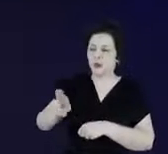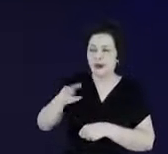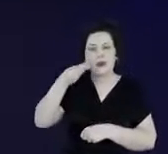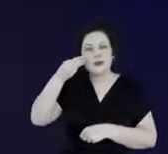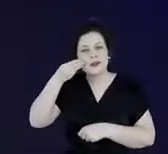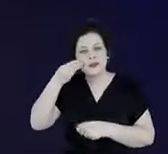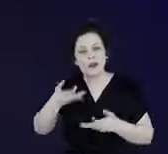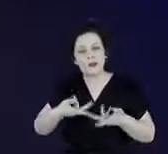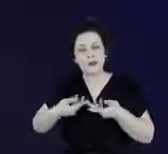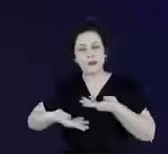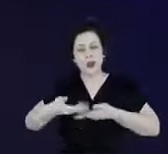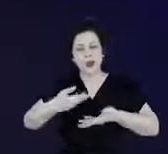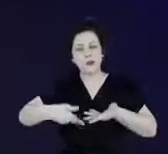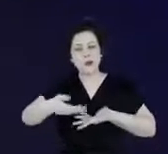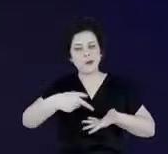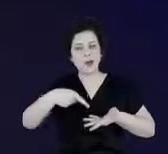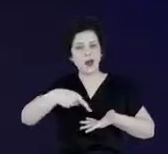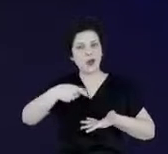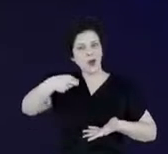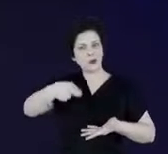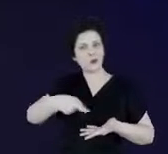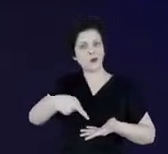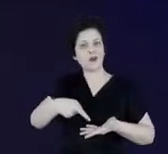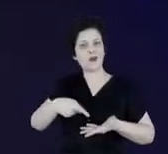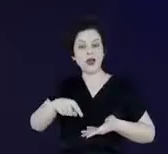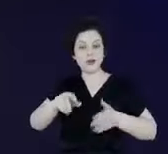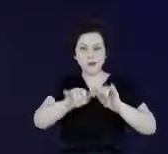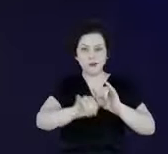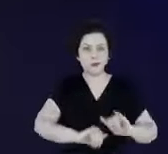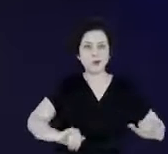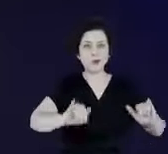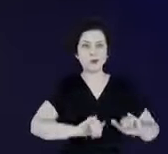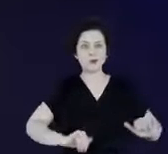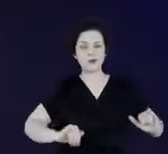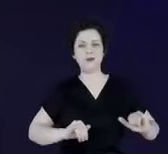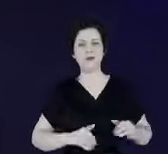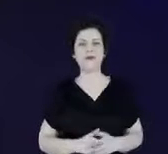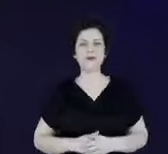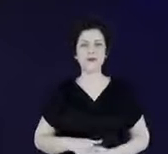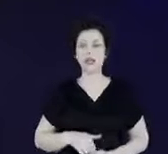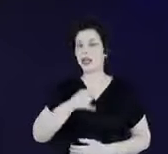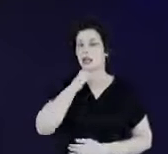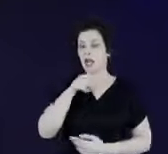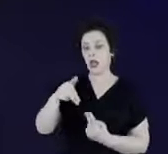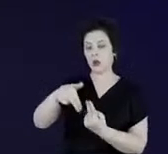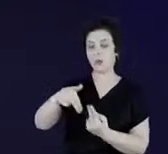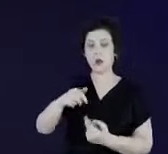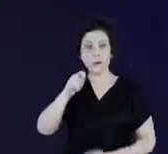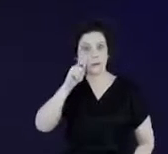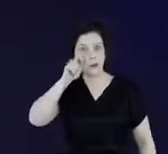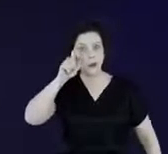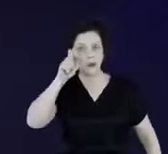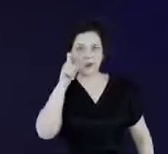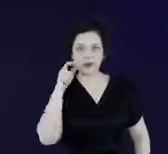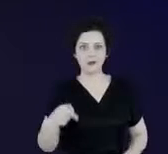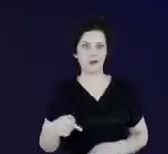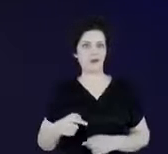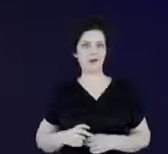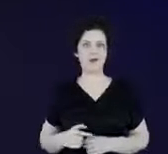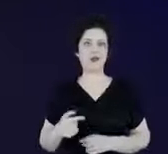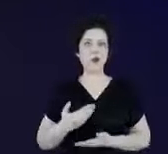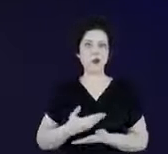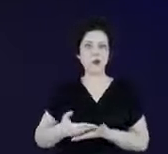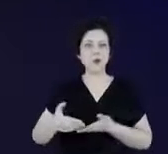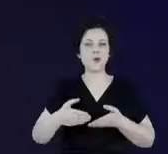você passa autoridade por um consumidor e o consultor vendo isso No caso do nubank foi muito interessante porque a gente